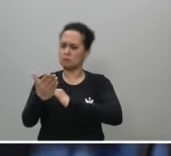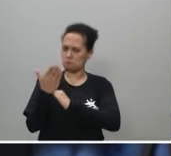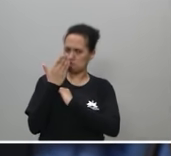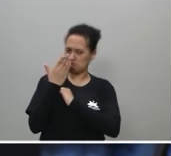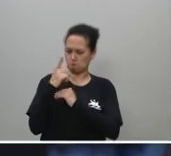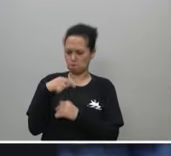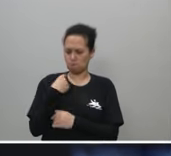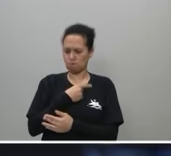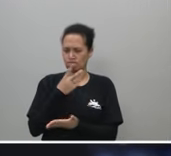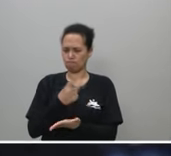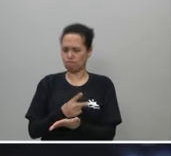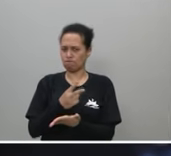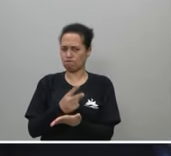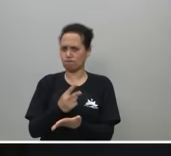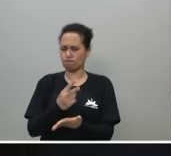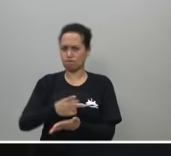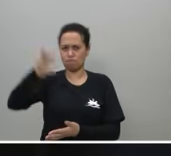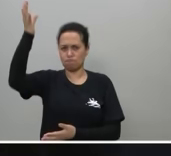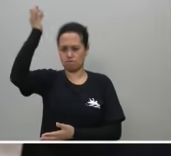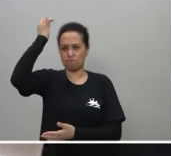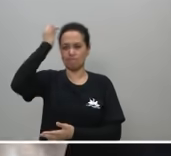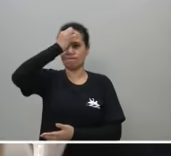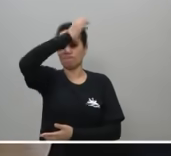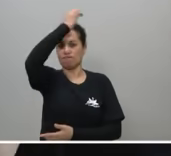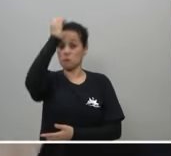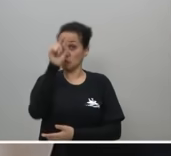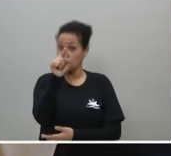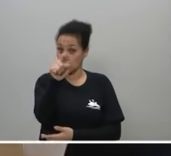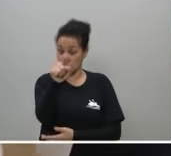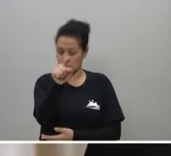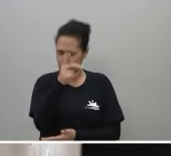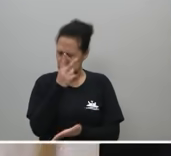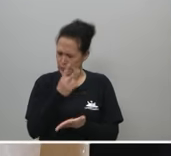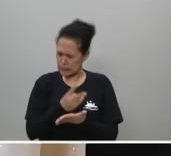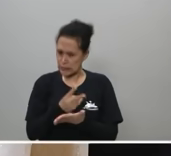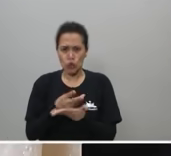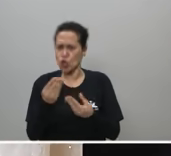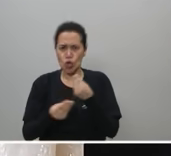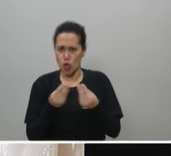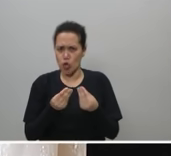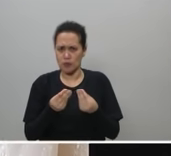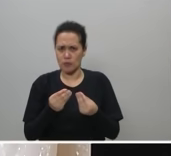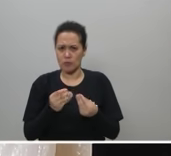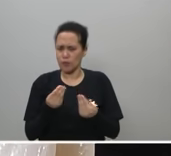forma? Estais sempre prontos. Atenção!